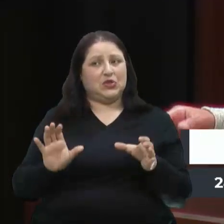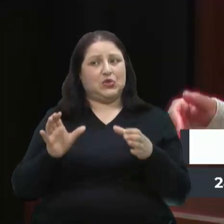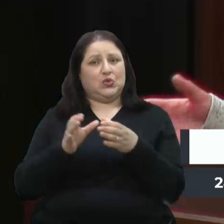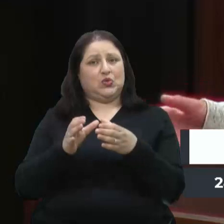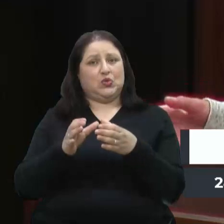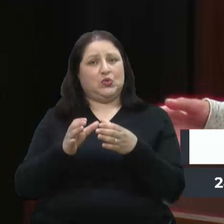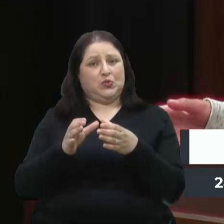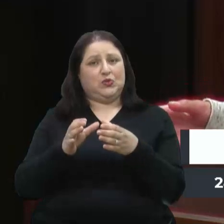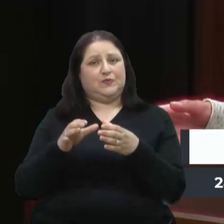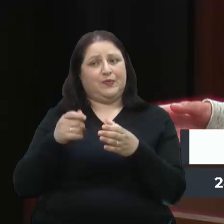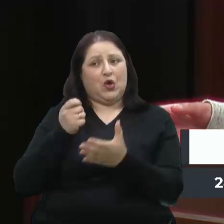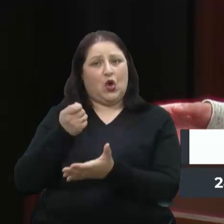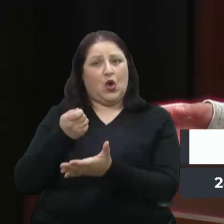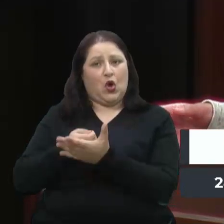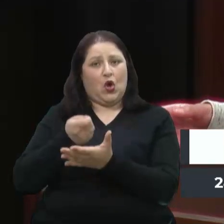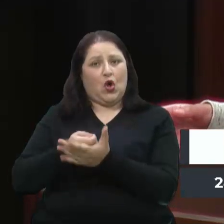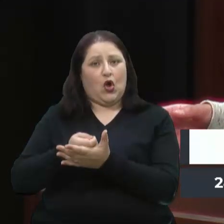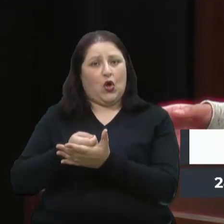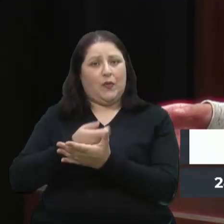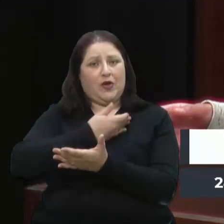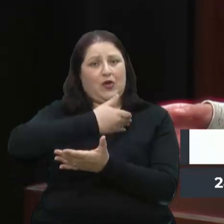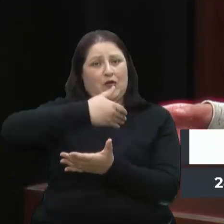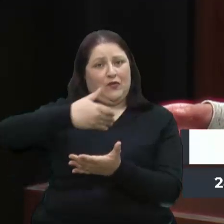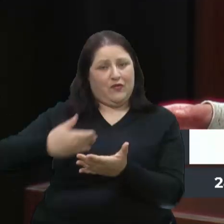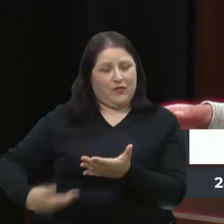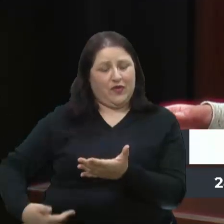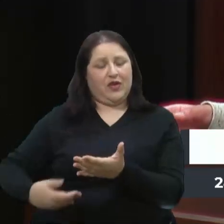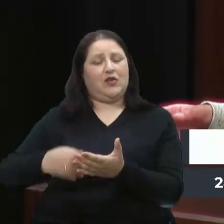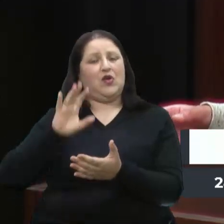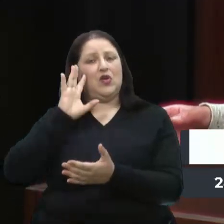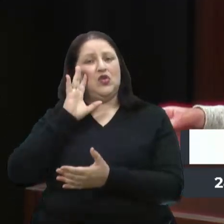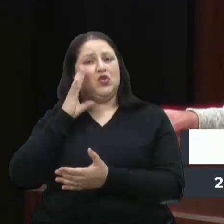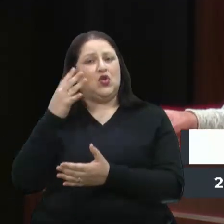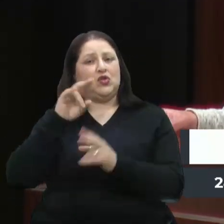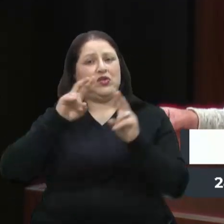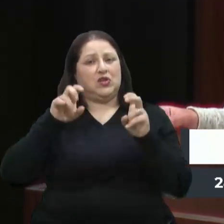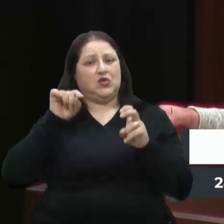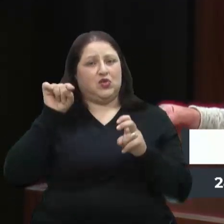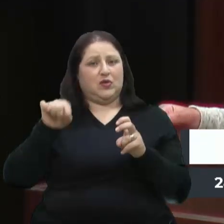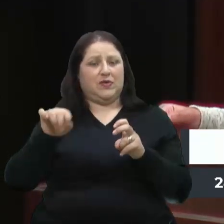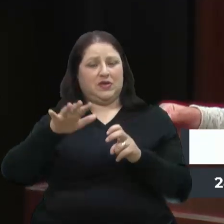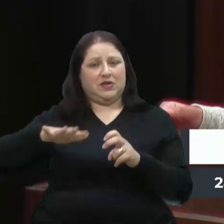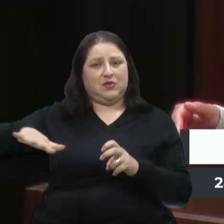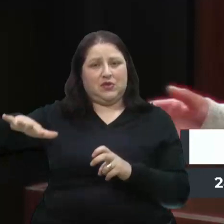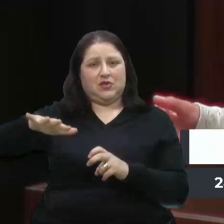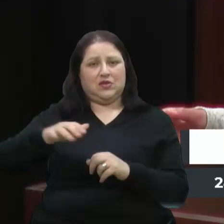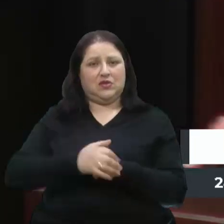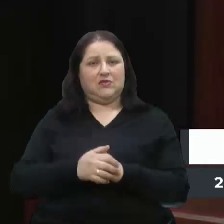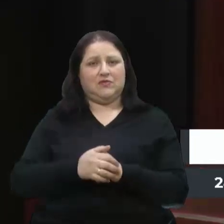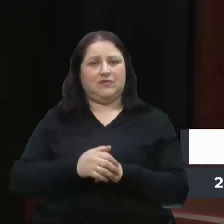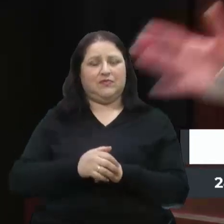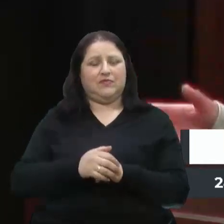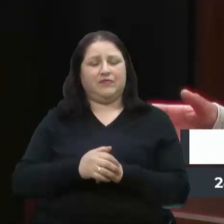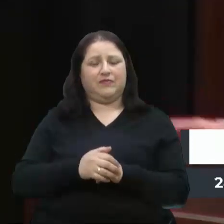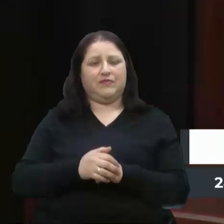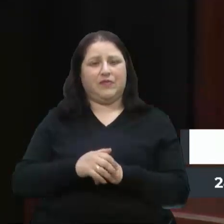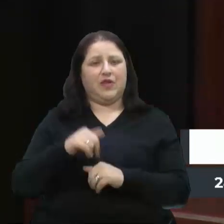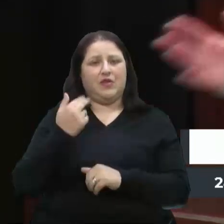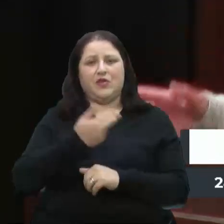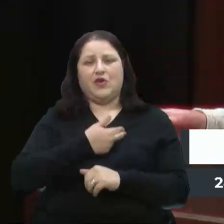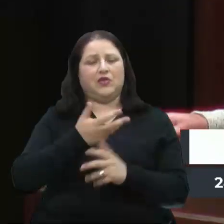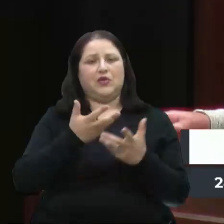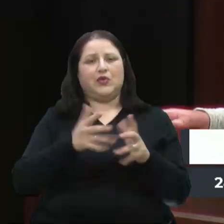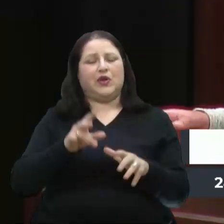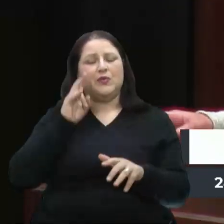estar cobrando do poder público soluções em relação a isso, para que a gente não veja, mais uma vez,